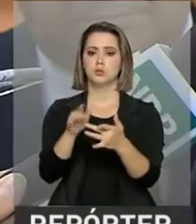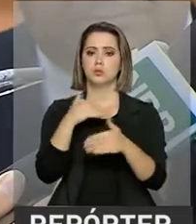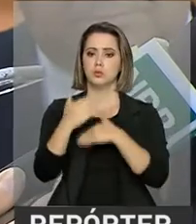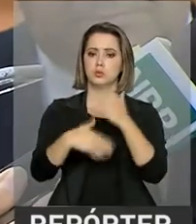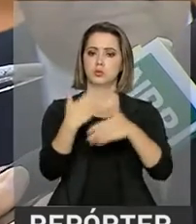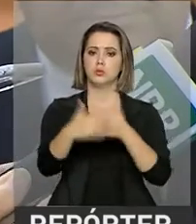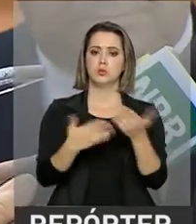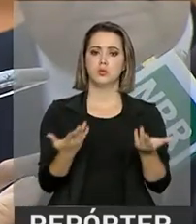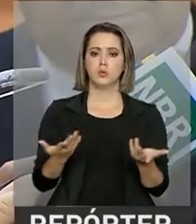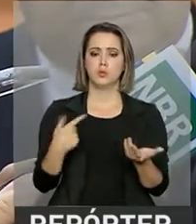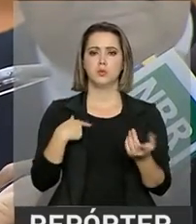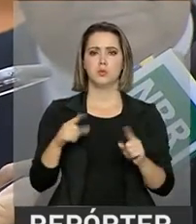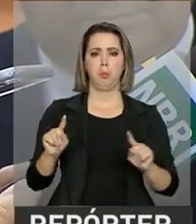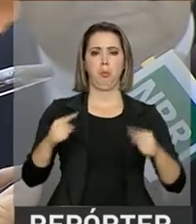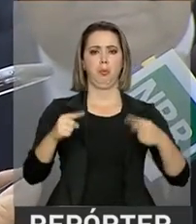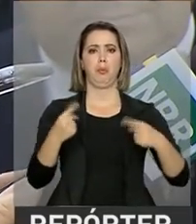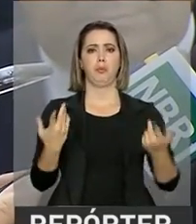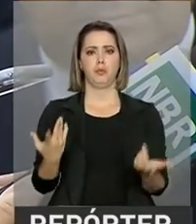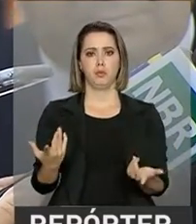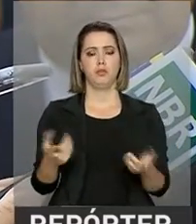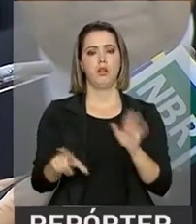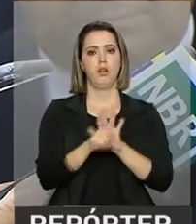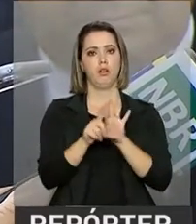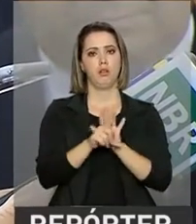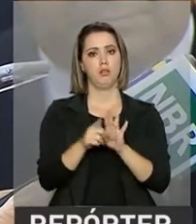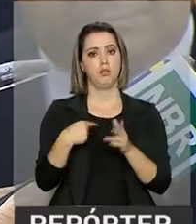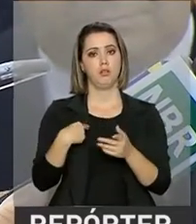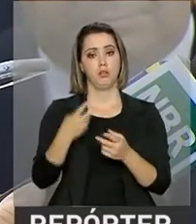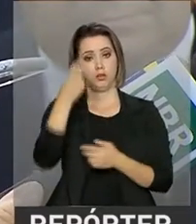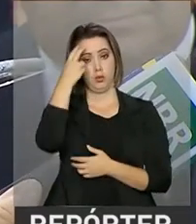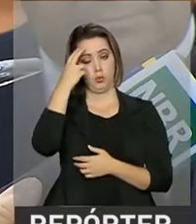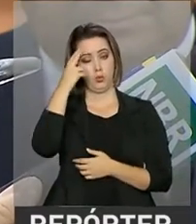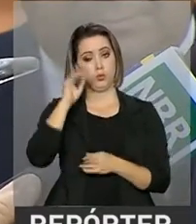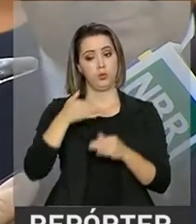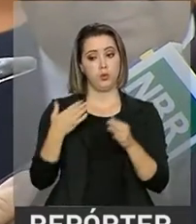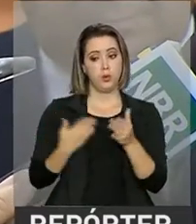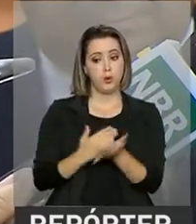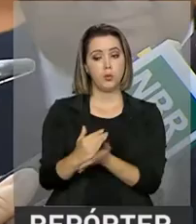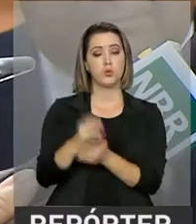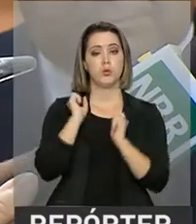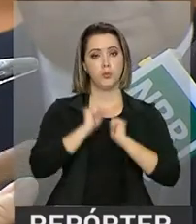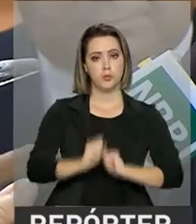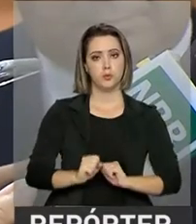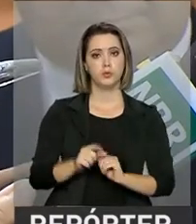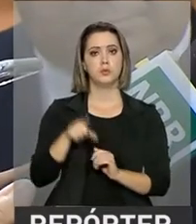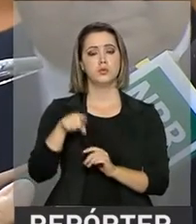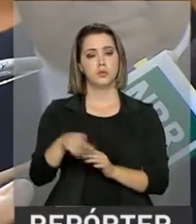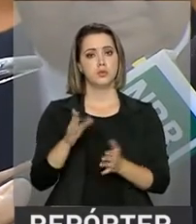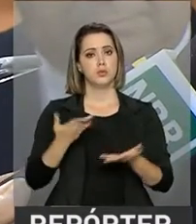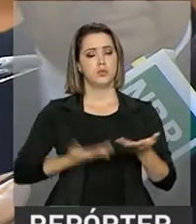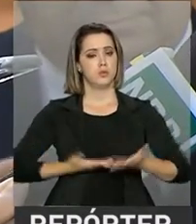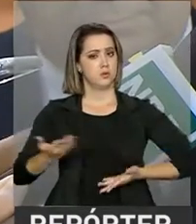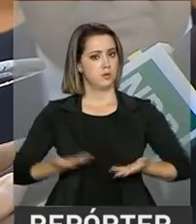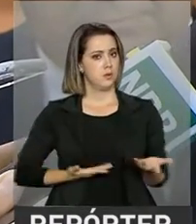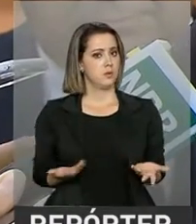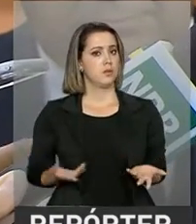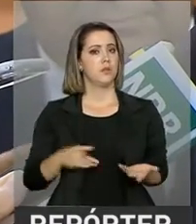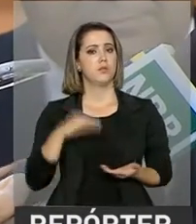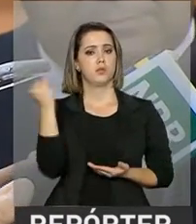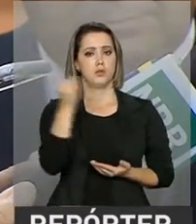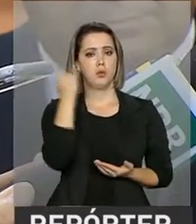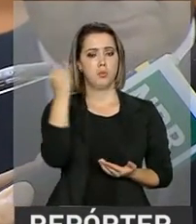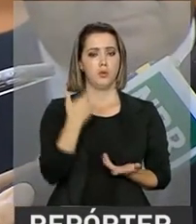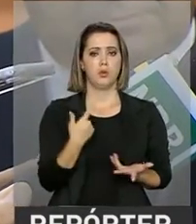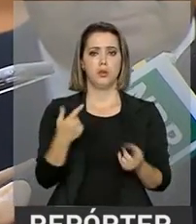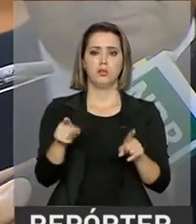de demonização da lei e para fixar sua permanência ea sua prestação de serviços